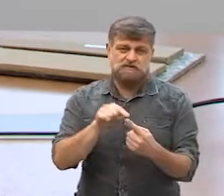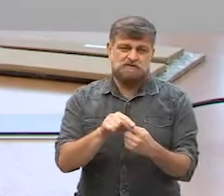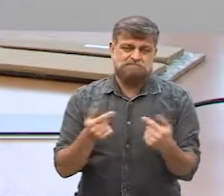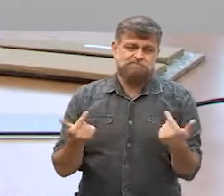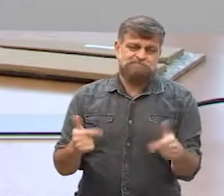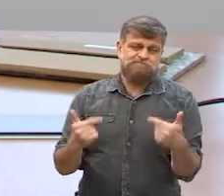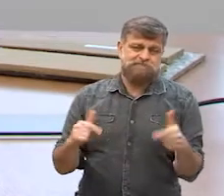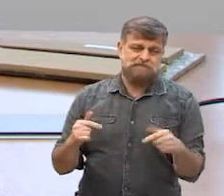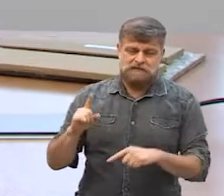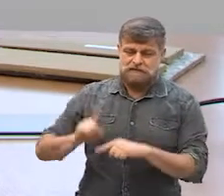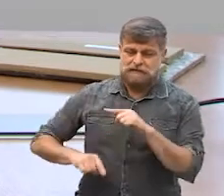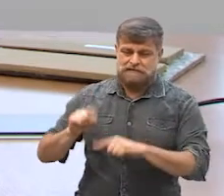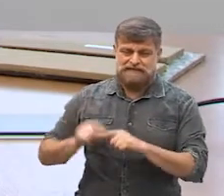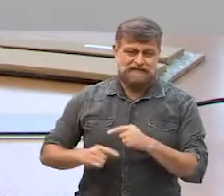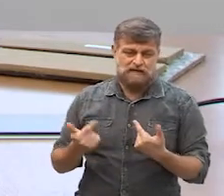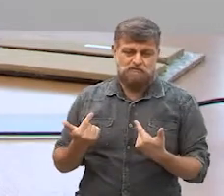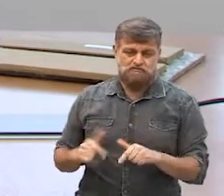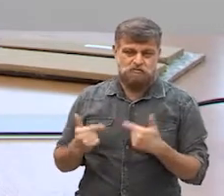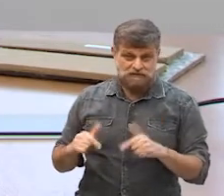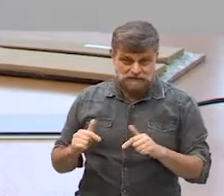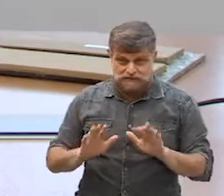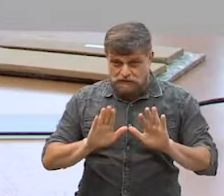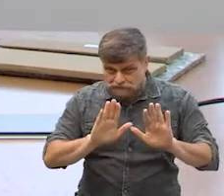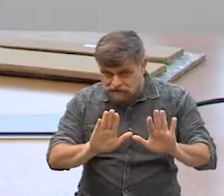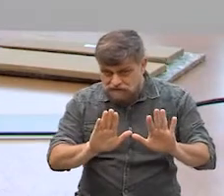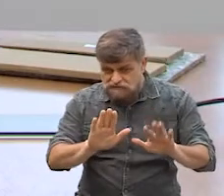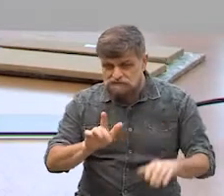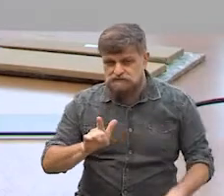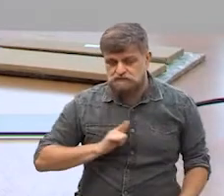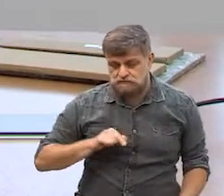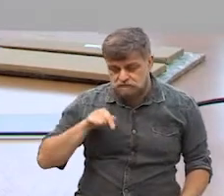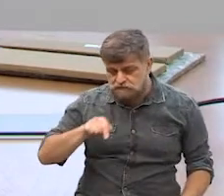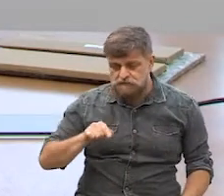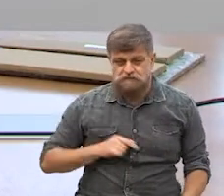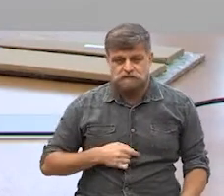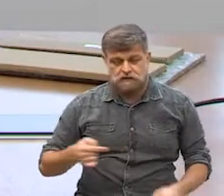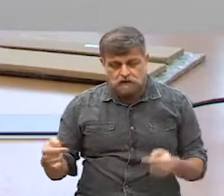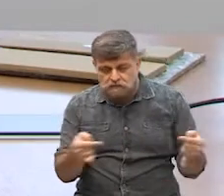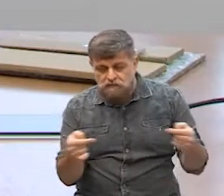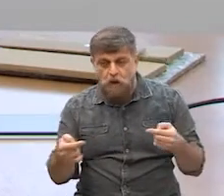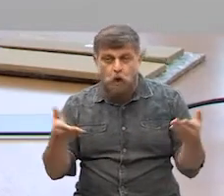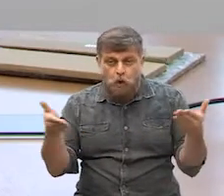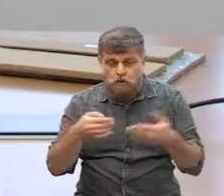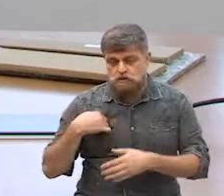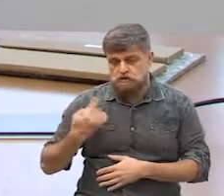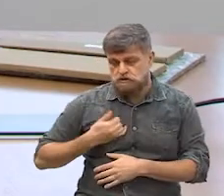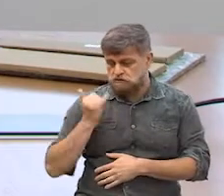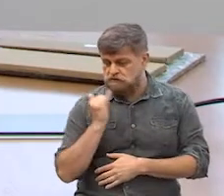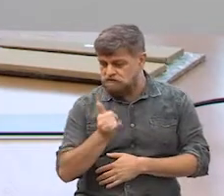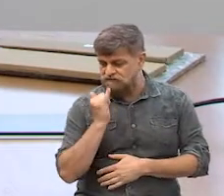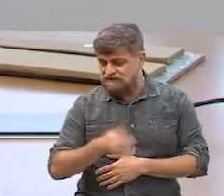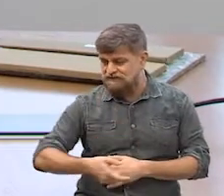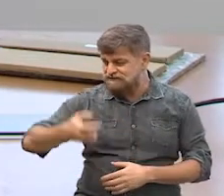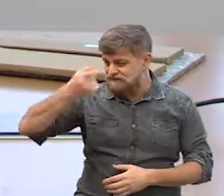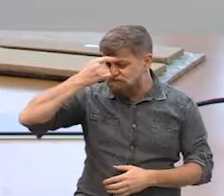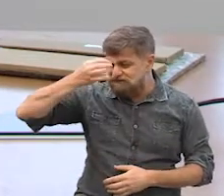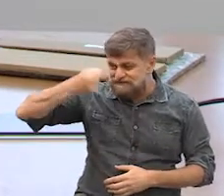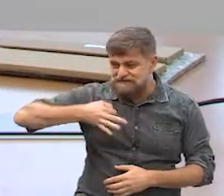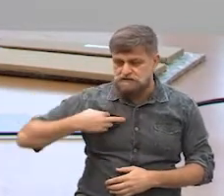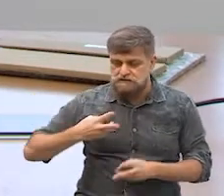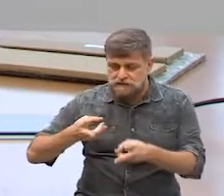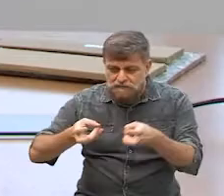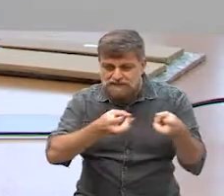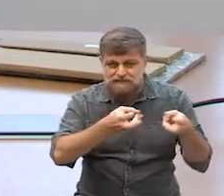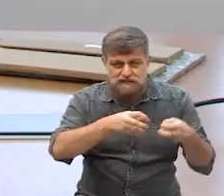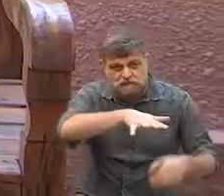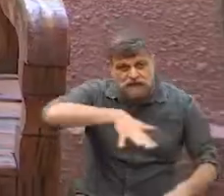uma quantidade, né, em larga escala. Mas a gente pode falar que hoje, nessa consciência, a gente vê isso em todos